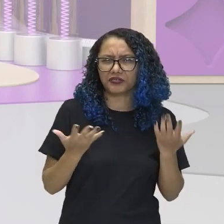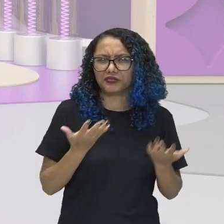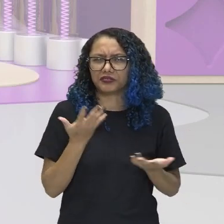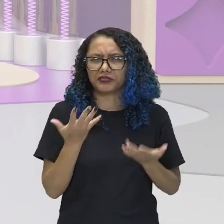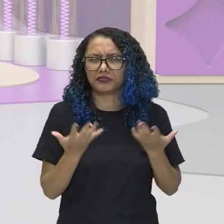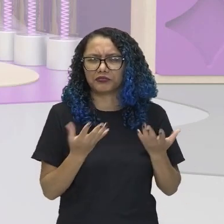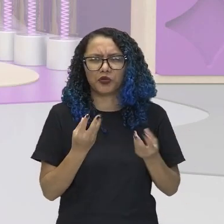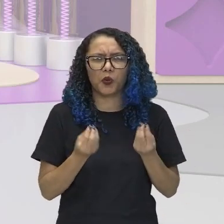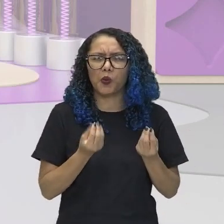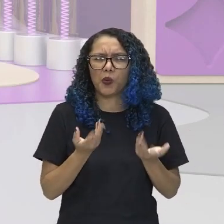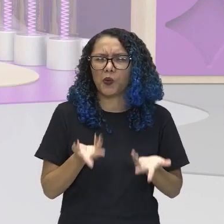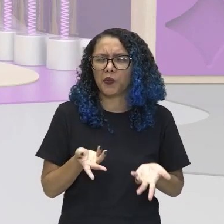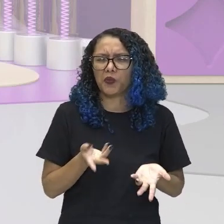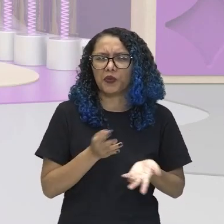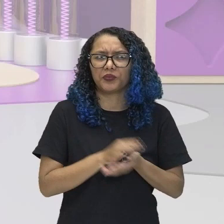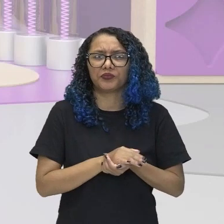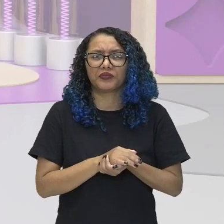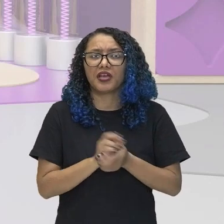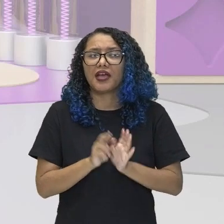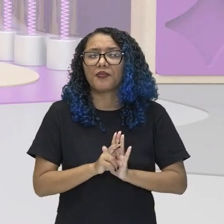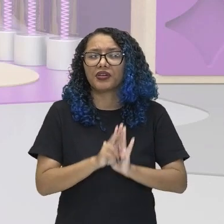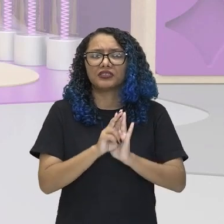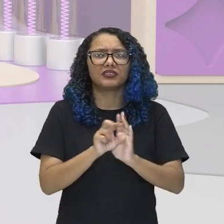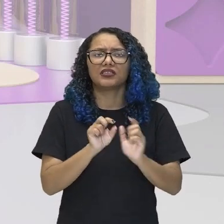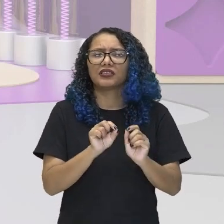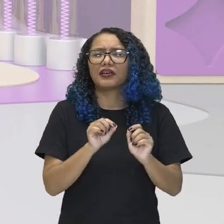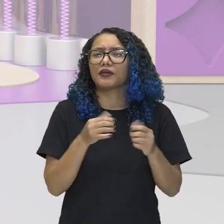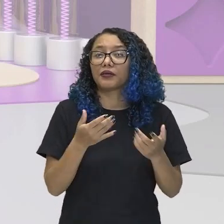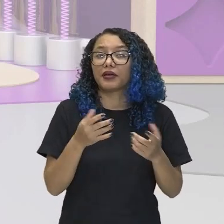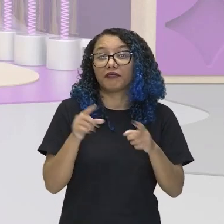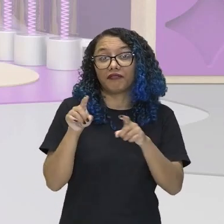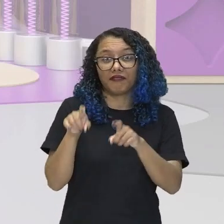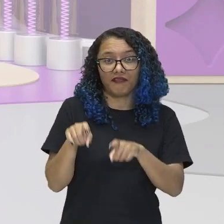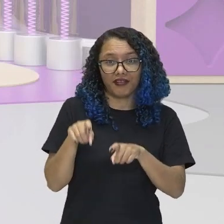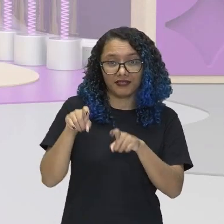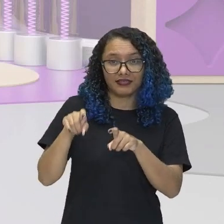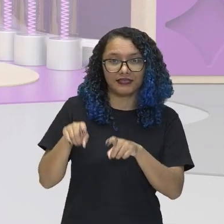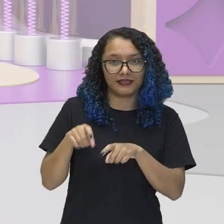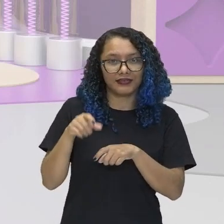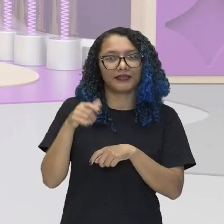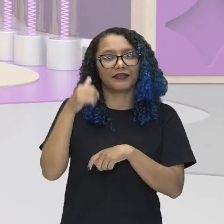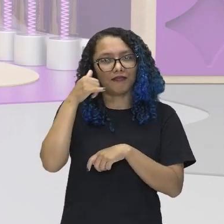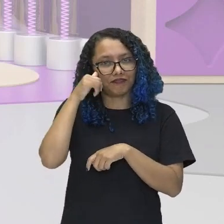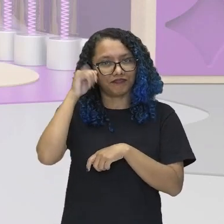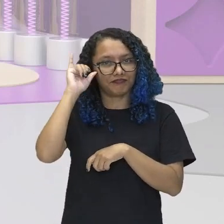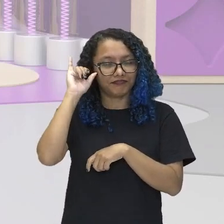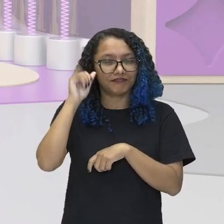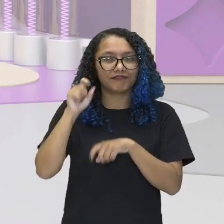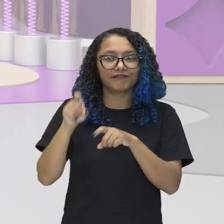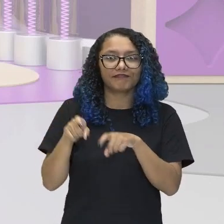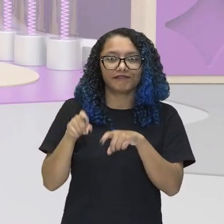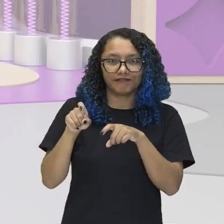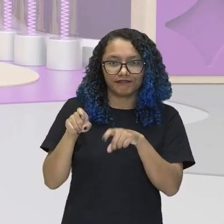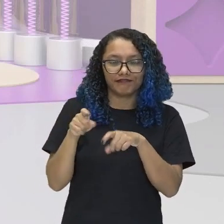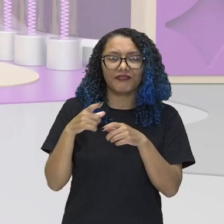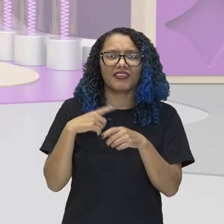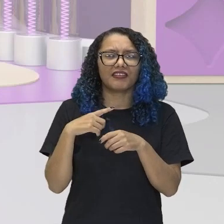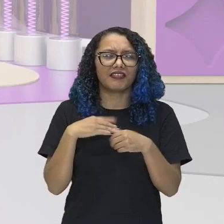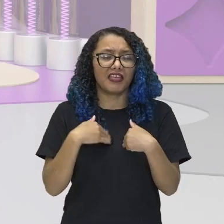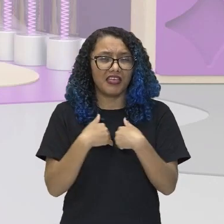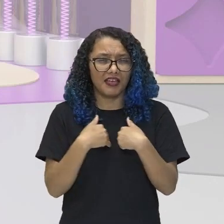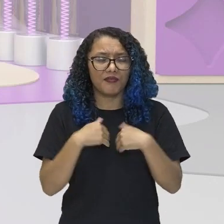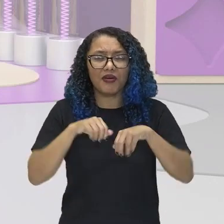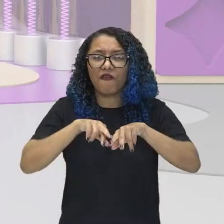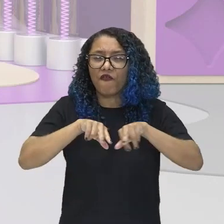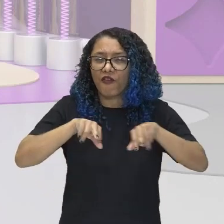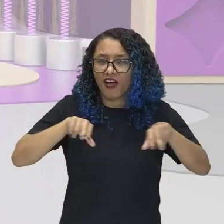situação, ela está representando uma fazenda e nessa fazenda nós temos assim vários animais, né? Olha só, nós